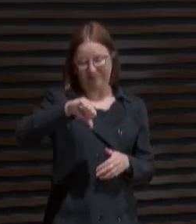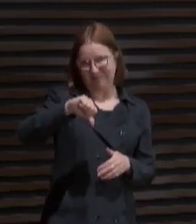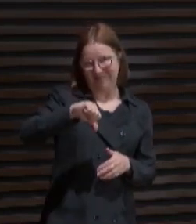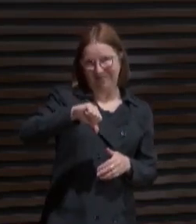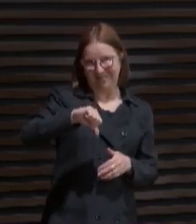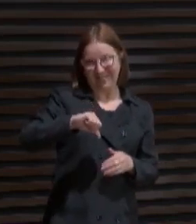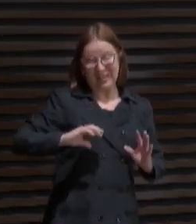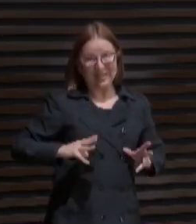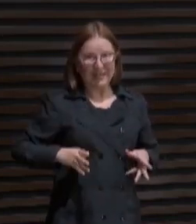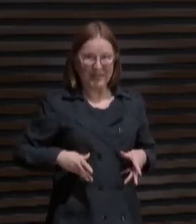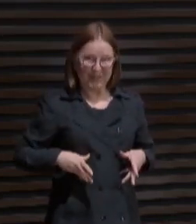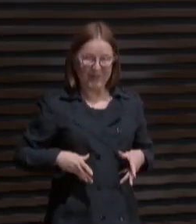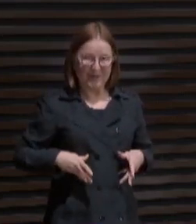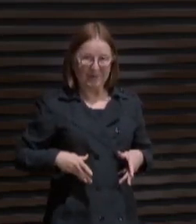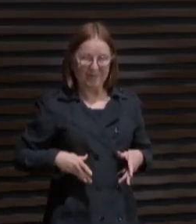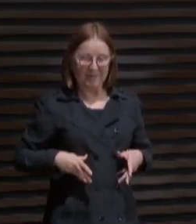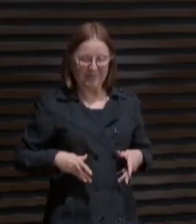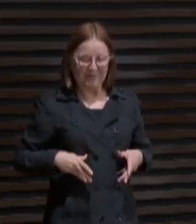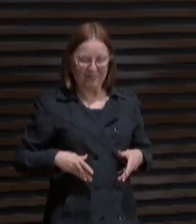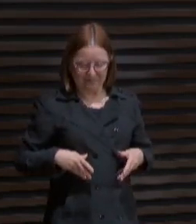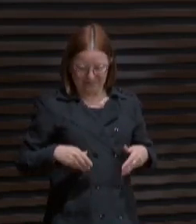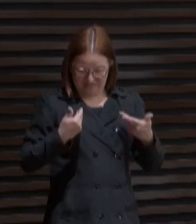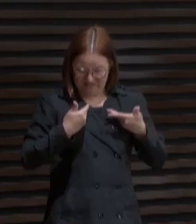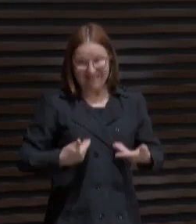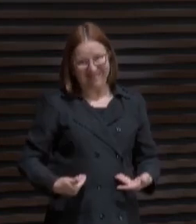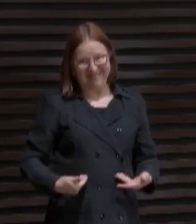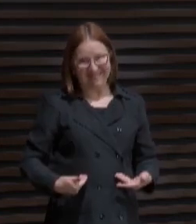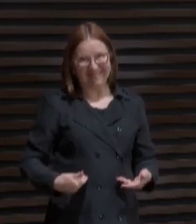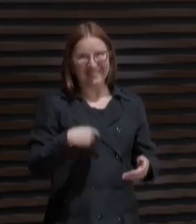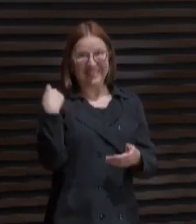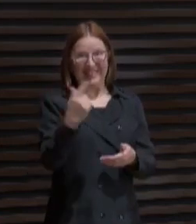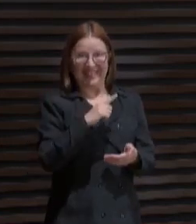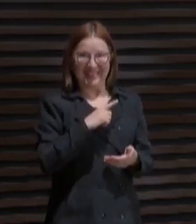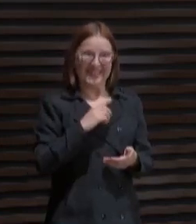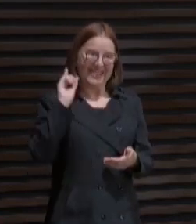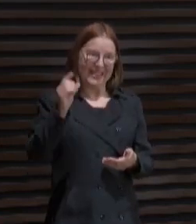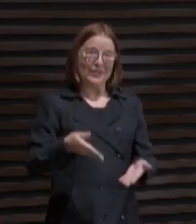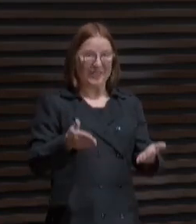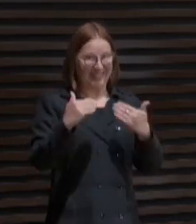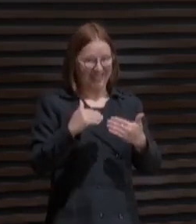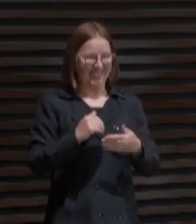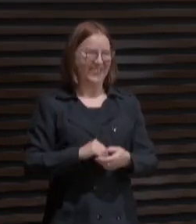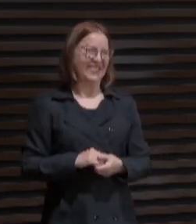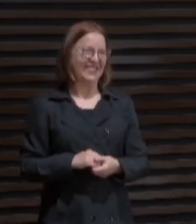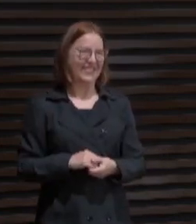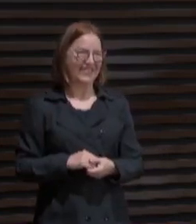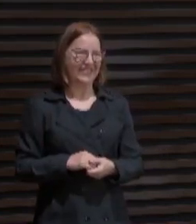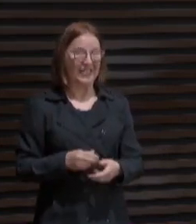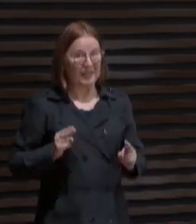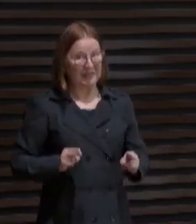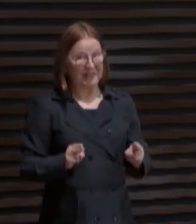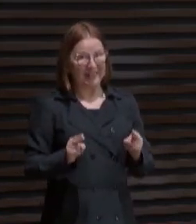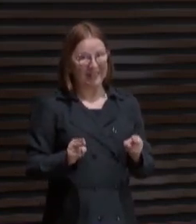corpo é essa estrutura física que nós temos e que Deus nos deu. Continuemos